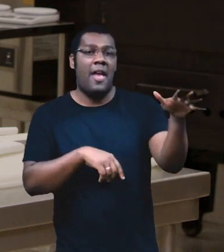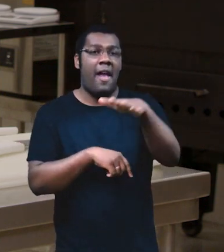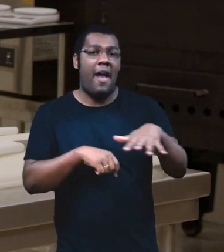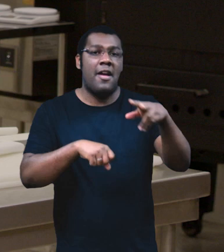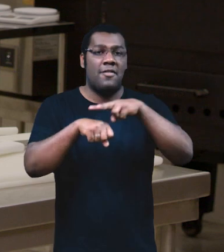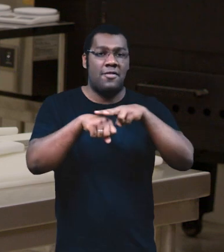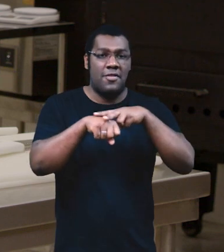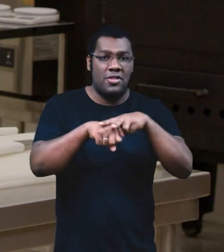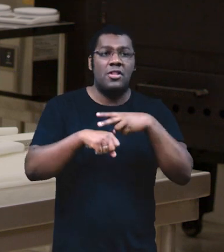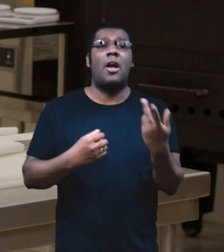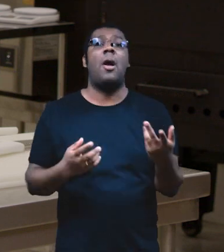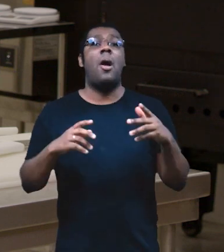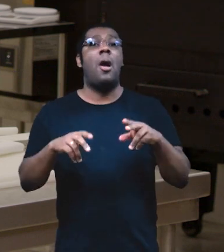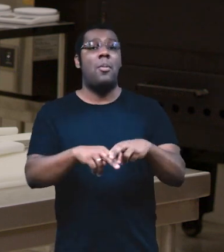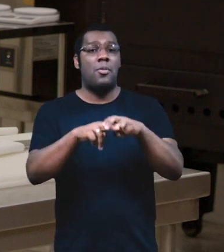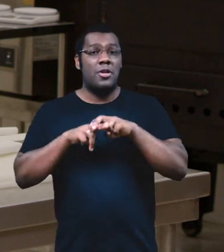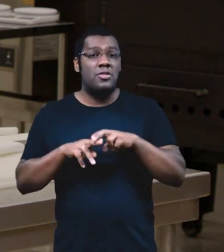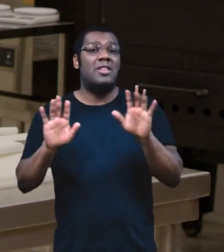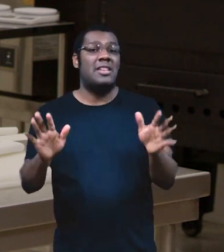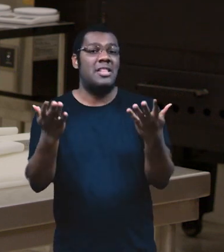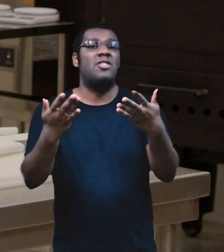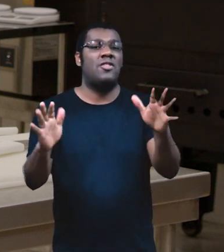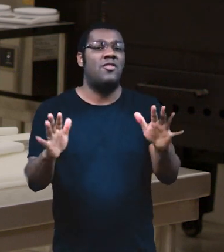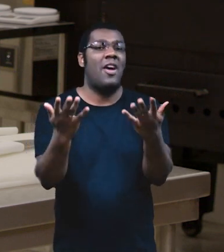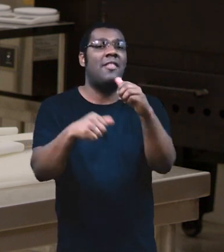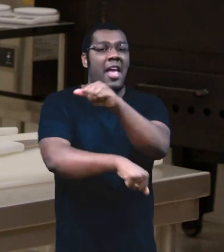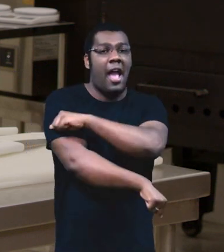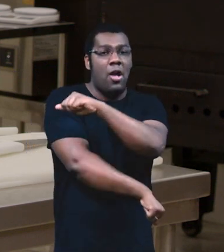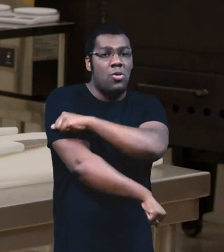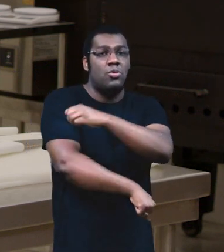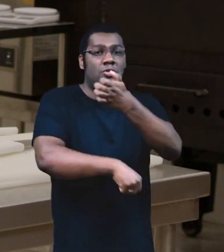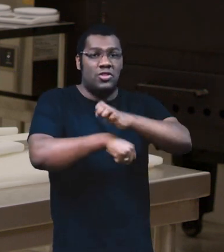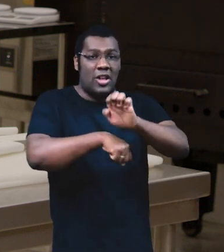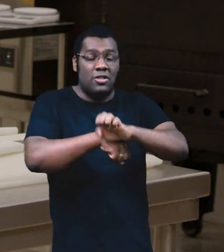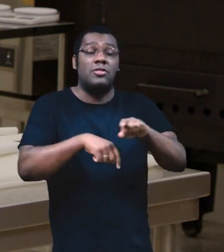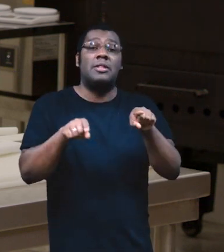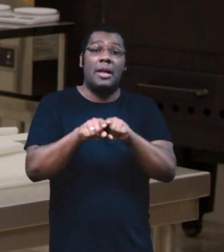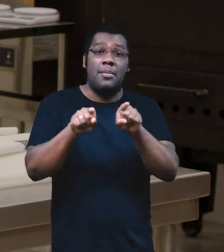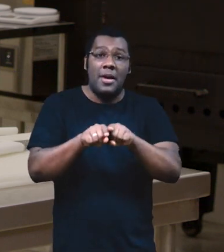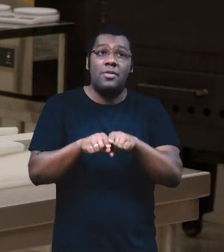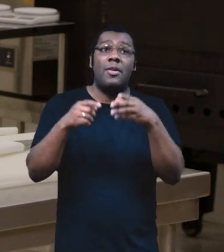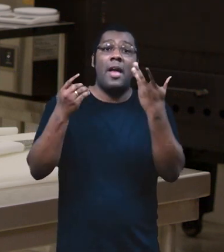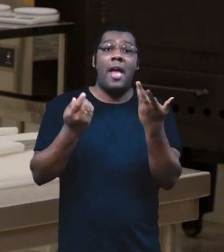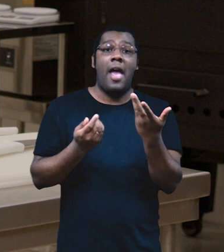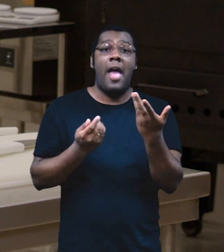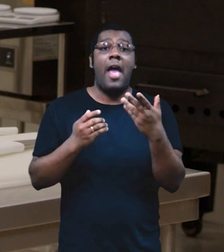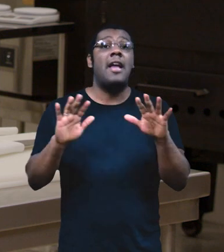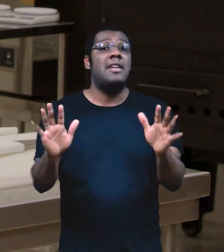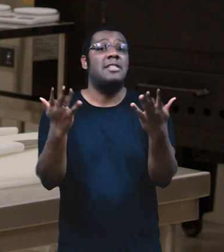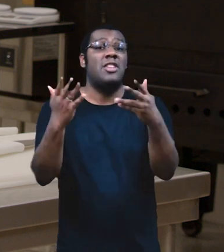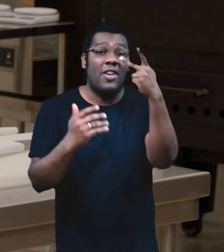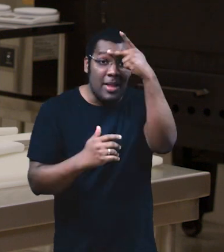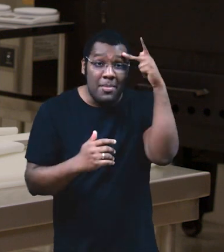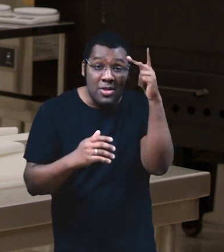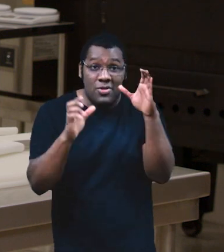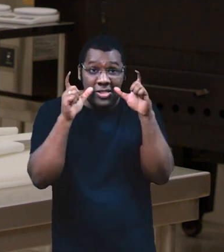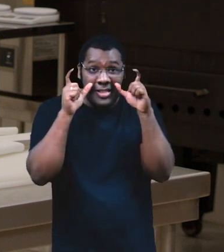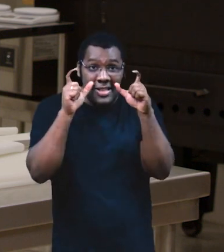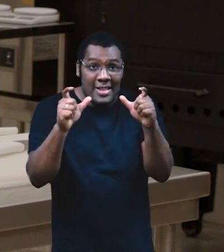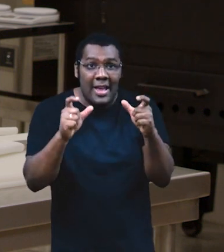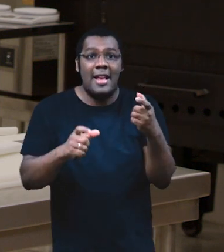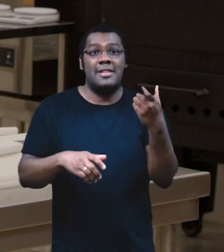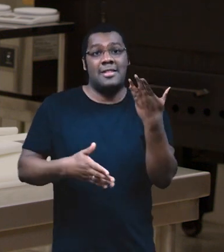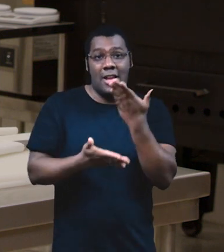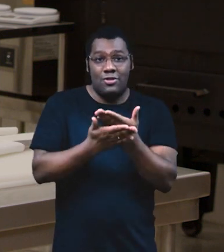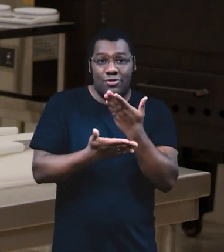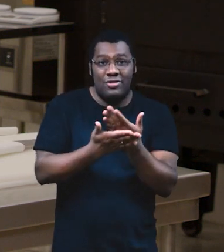nossos alunos em termos de estágio e também chamar egressos para que eles possam praticar o que eles aprenderam aqui juntamente com essas indústrias, com essas